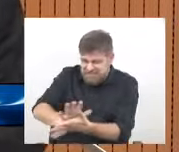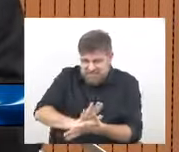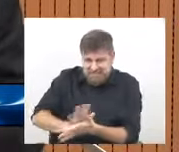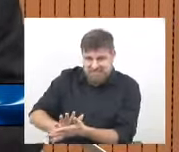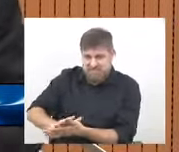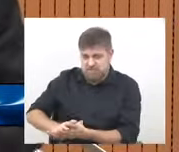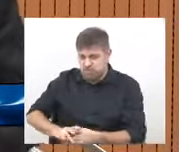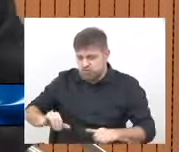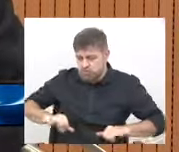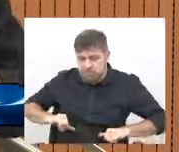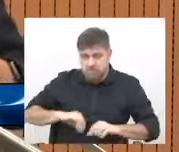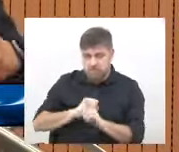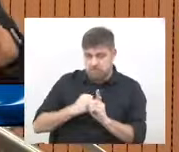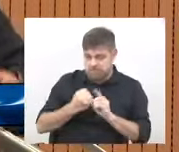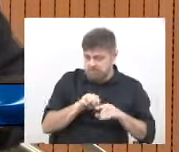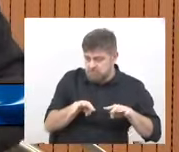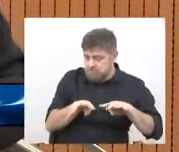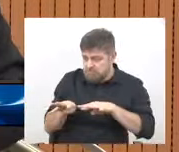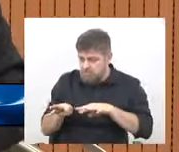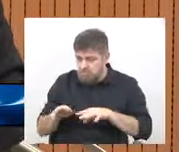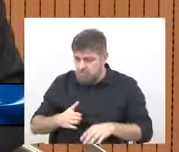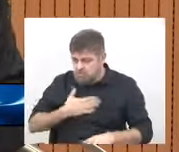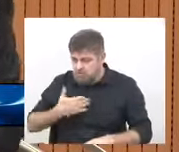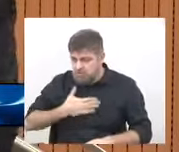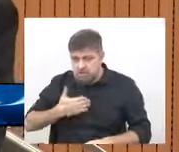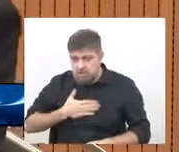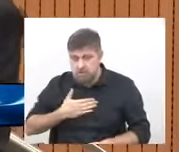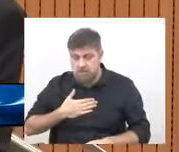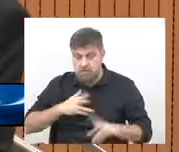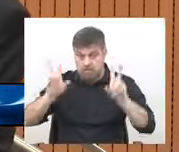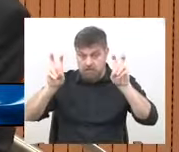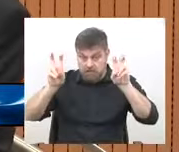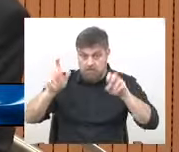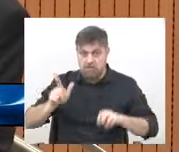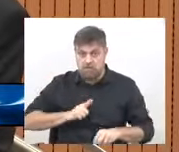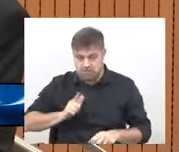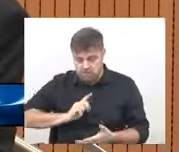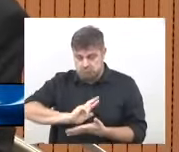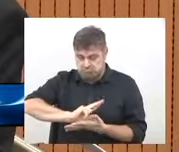a sociedade se volta ao assunto, e diante de quadros